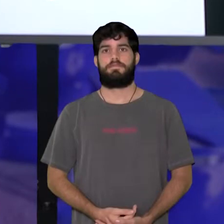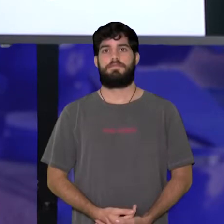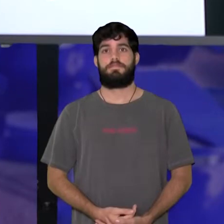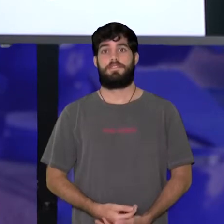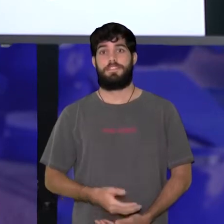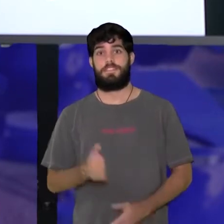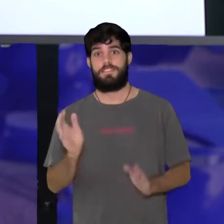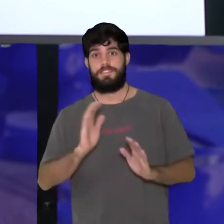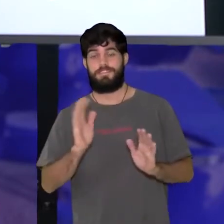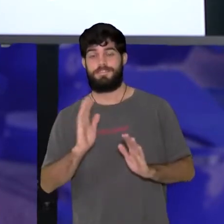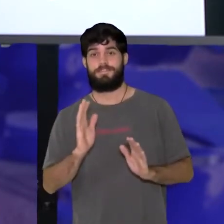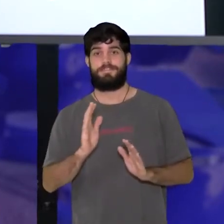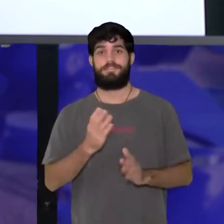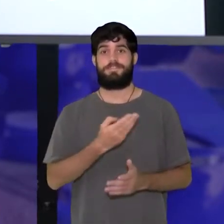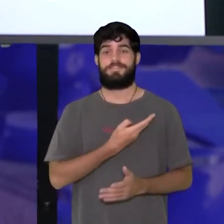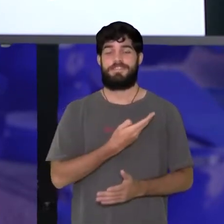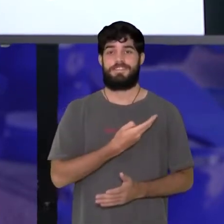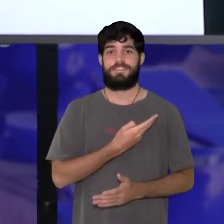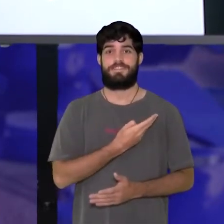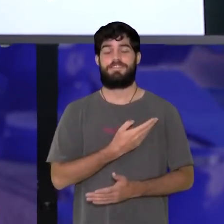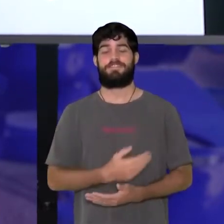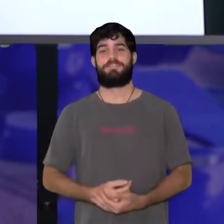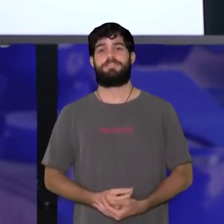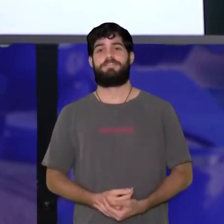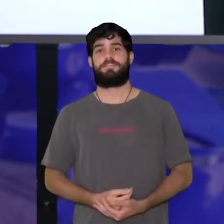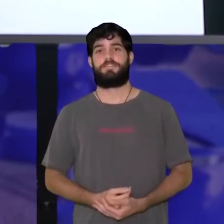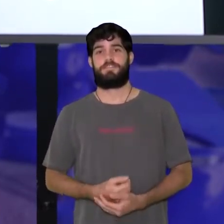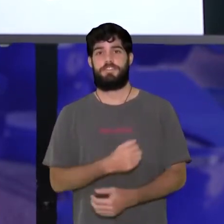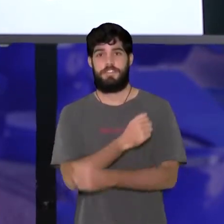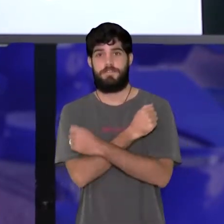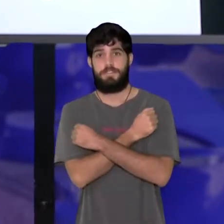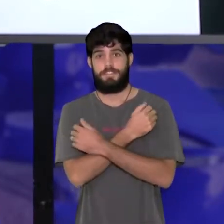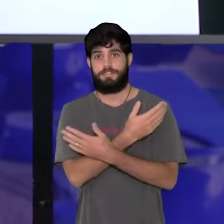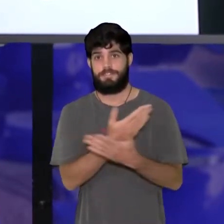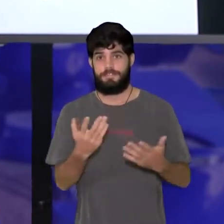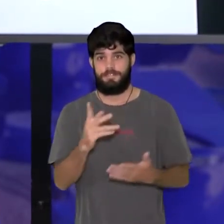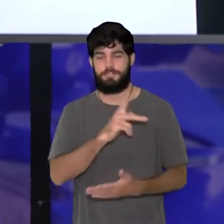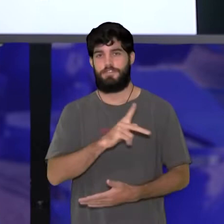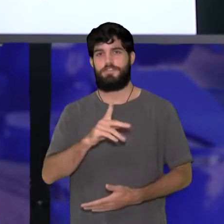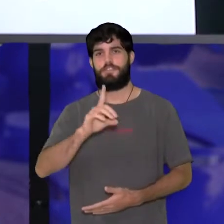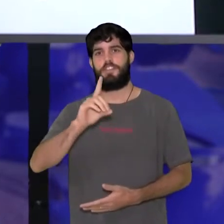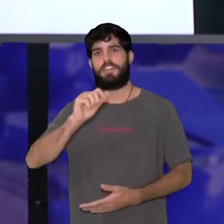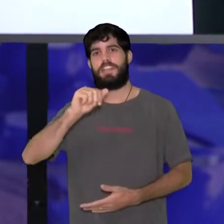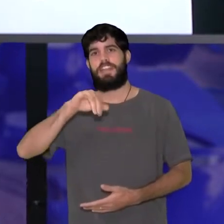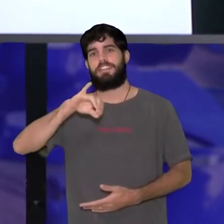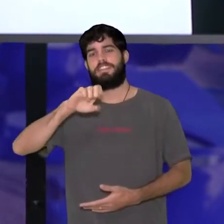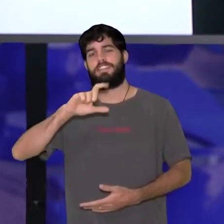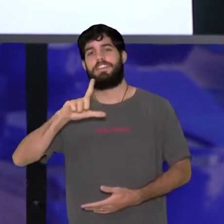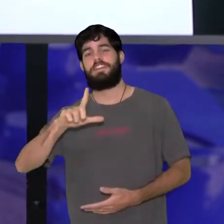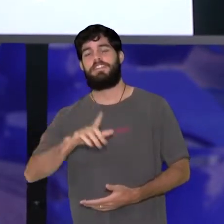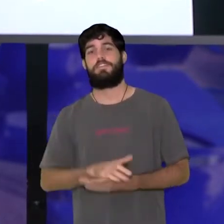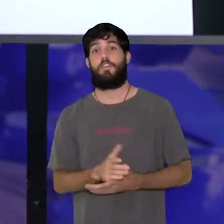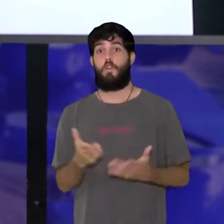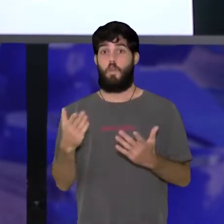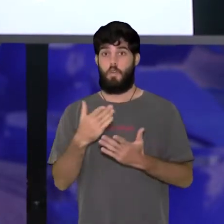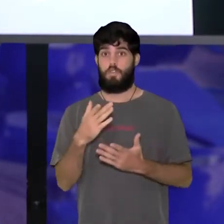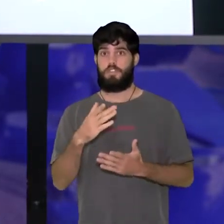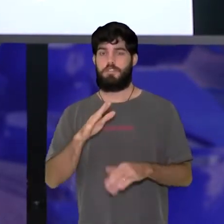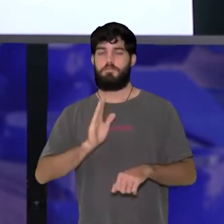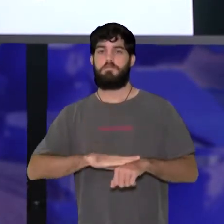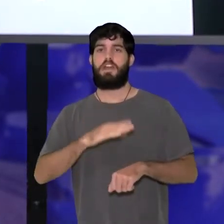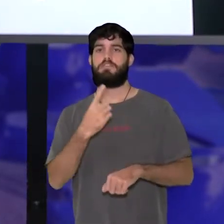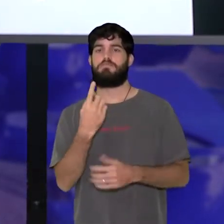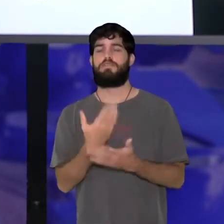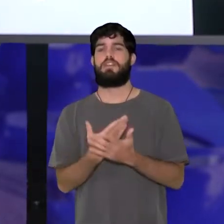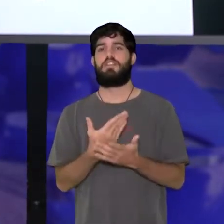Olá, amigas, olá, amigos, saudações, um abraço para vocês do professor Daniel. Vamos ter mais uma aula de História